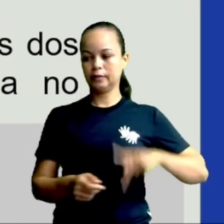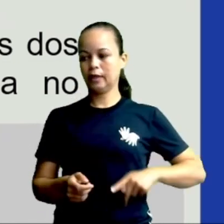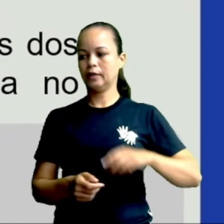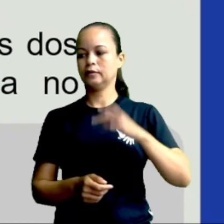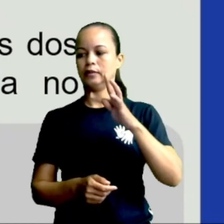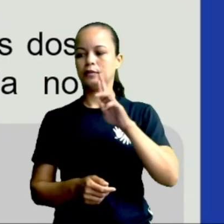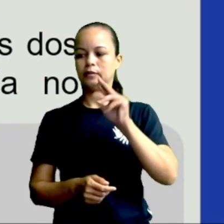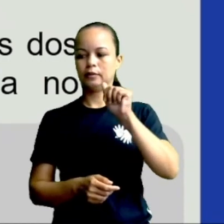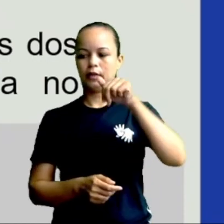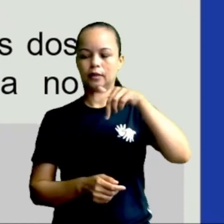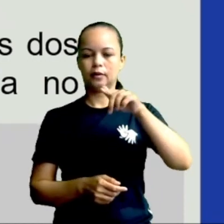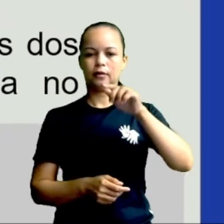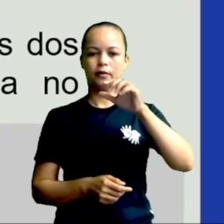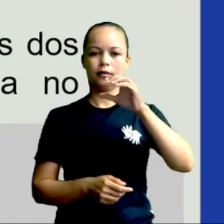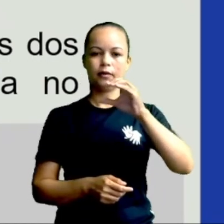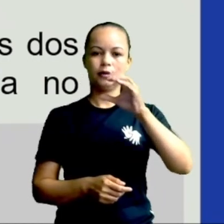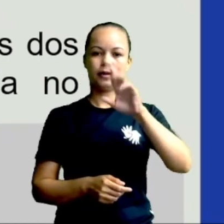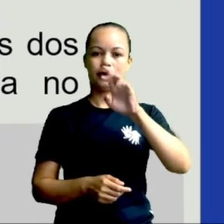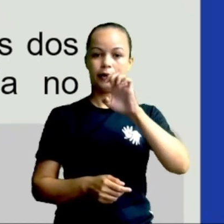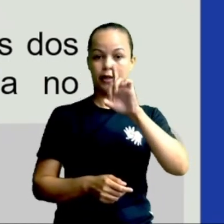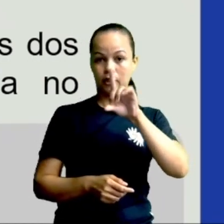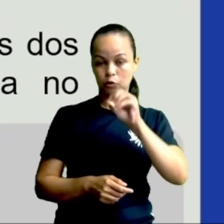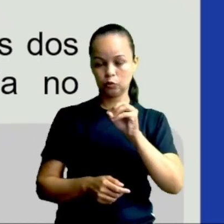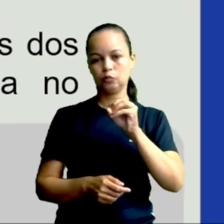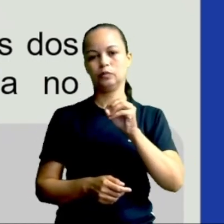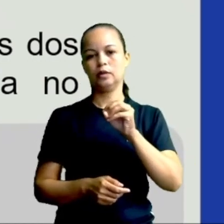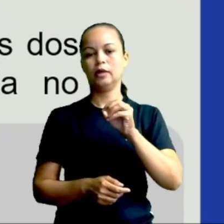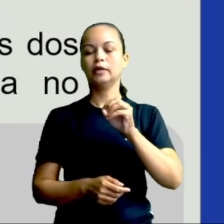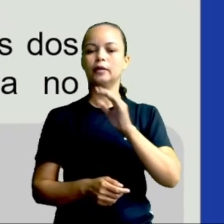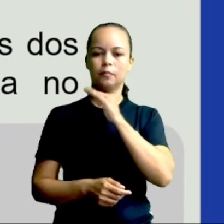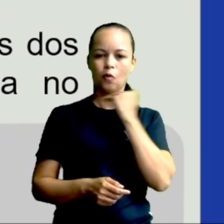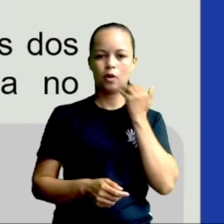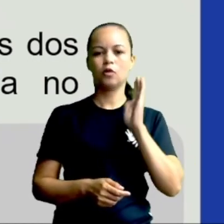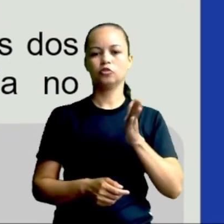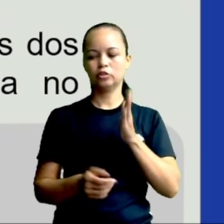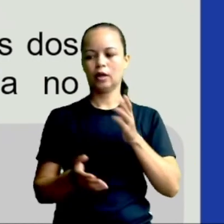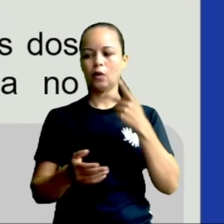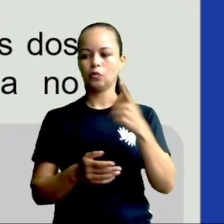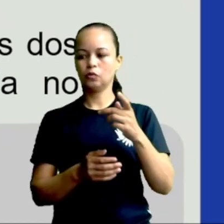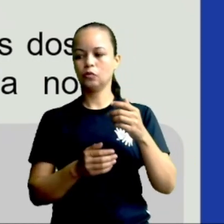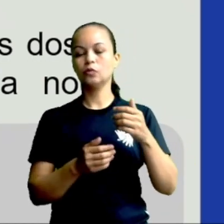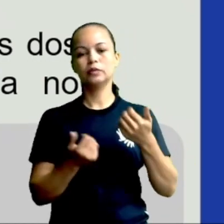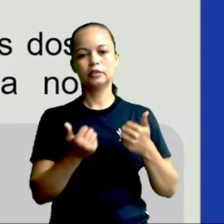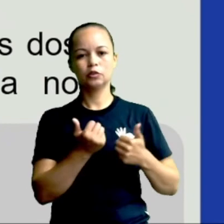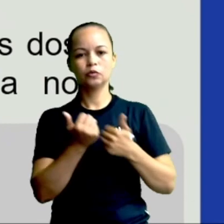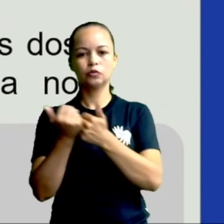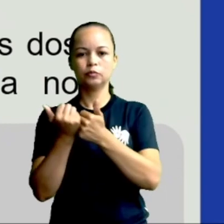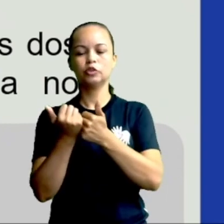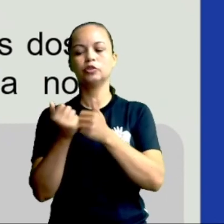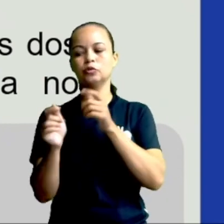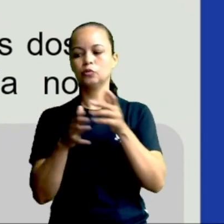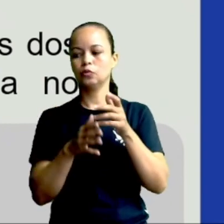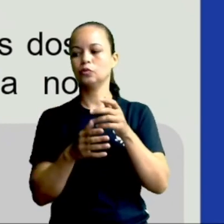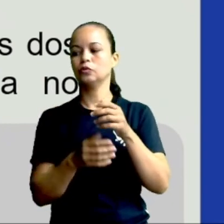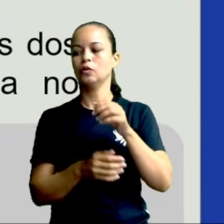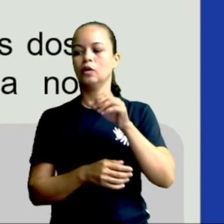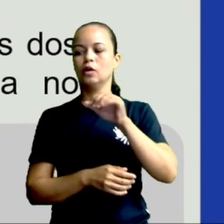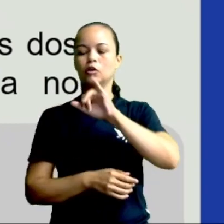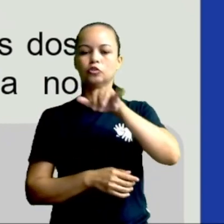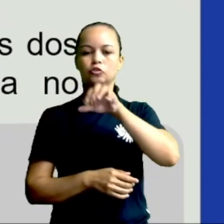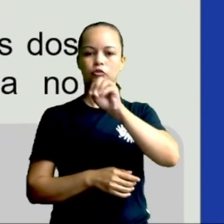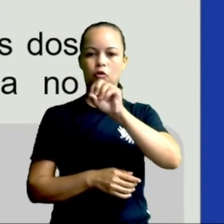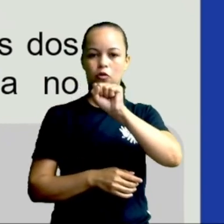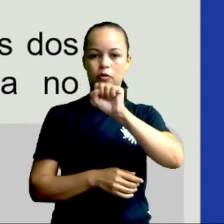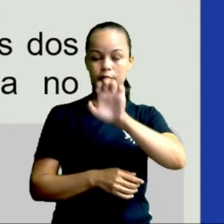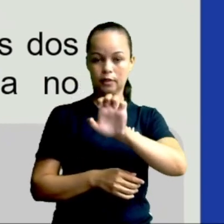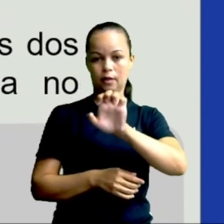Que, infelizmente, faleceu. O seu vice, José Sarney, assumiu a presidência do Brasil, tá?